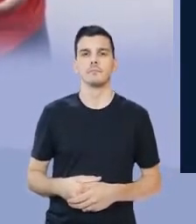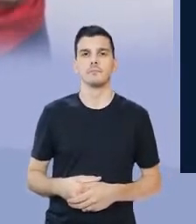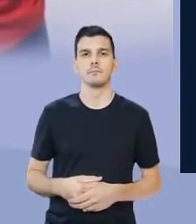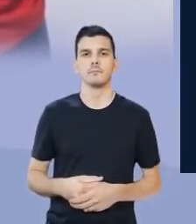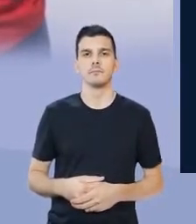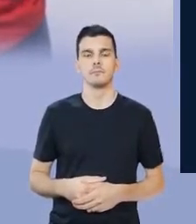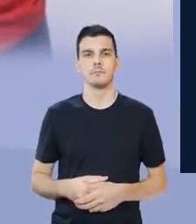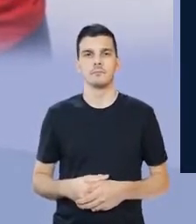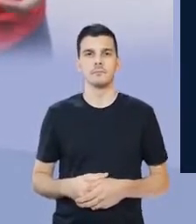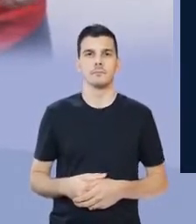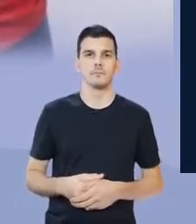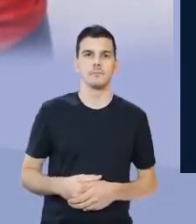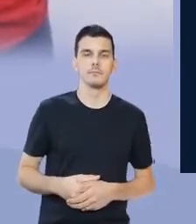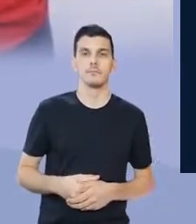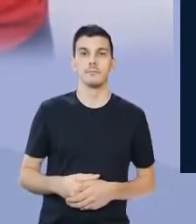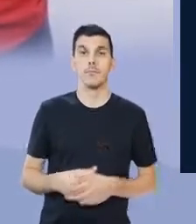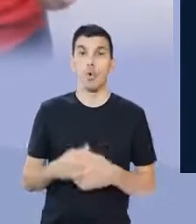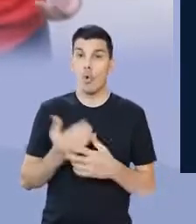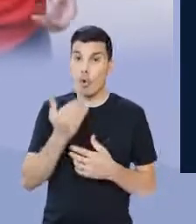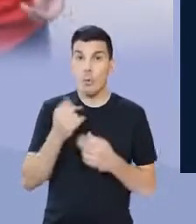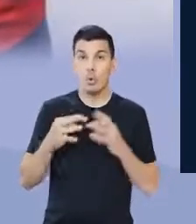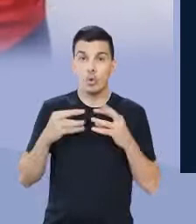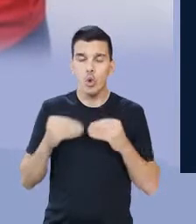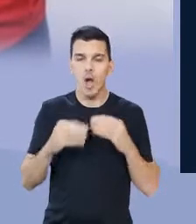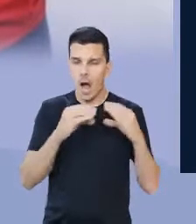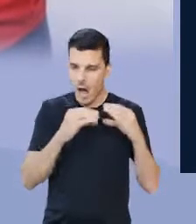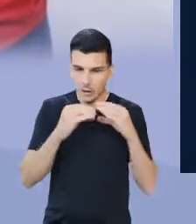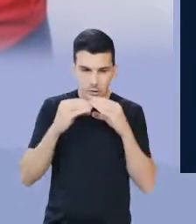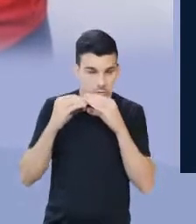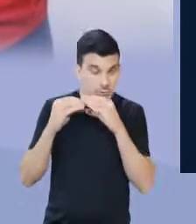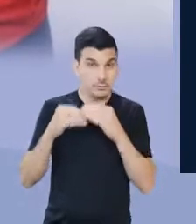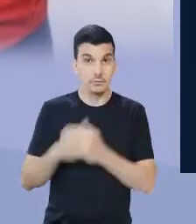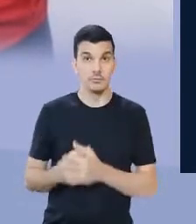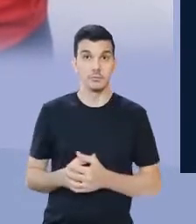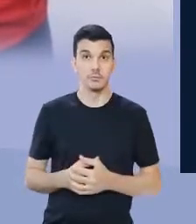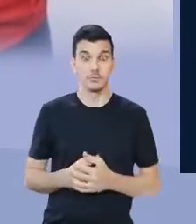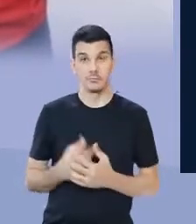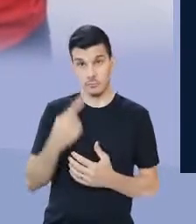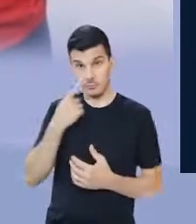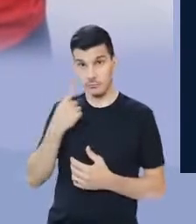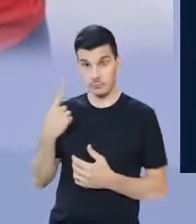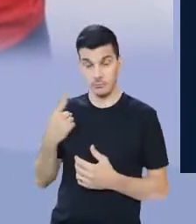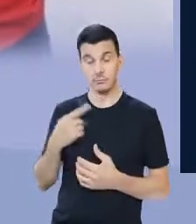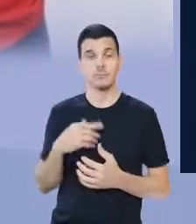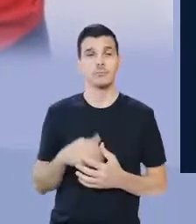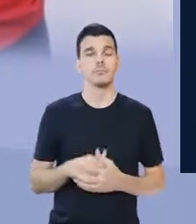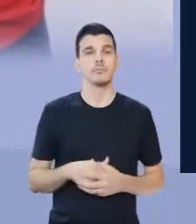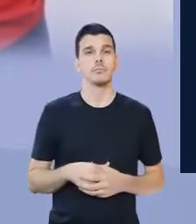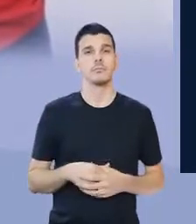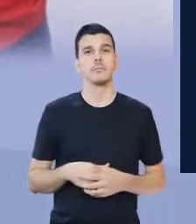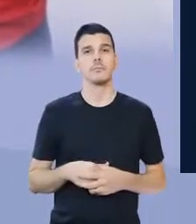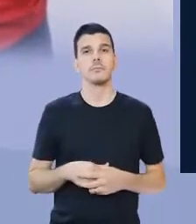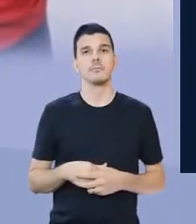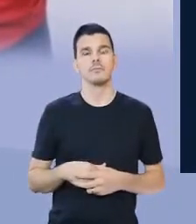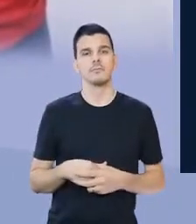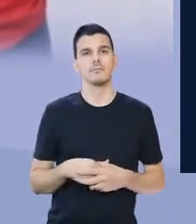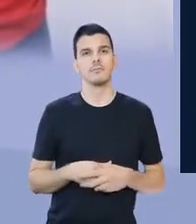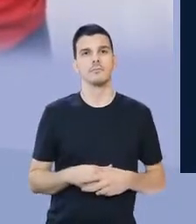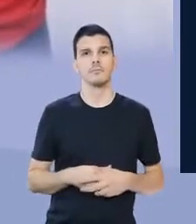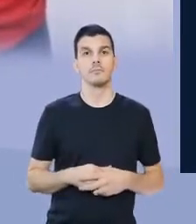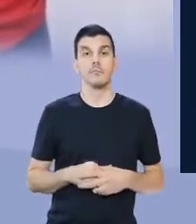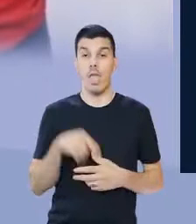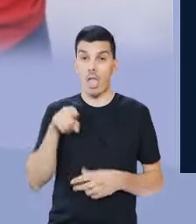Nossa, né? Então esse cara aí, ó, ele comeu todos os hambúrgueres na noite passada. She taught math to children.